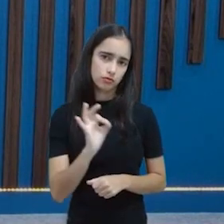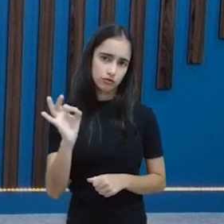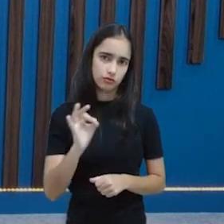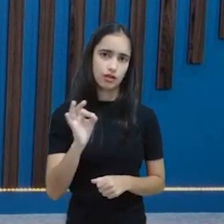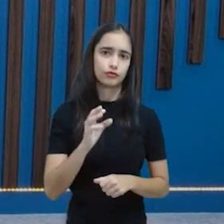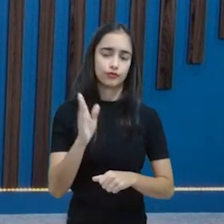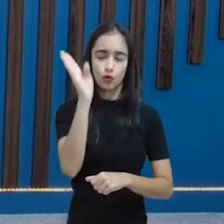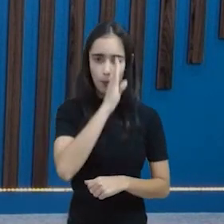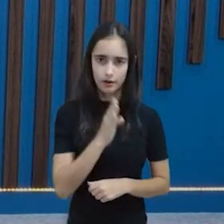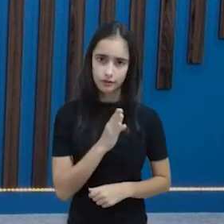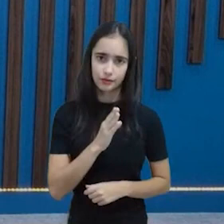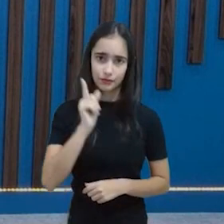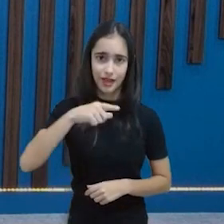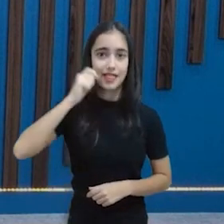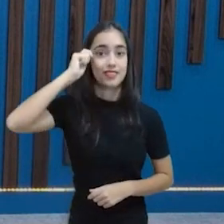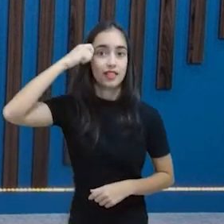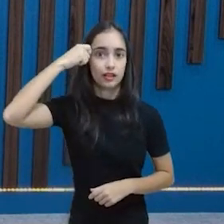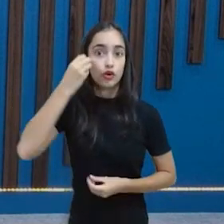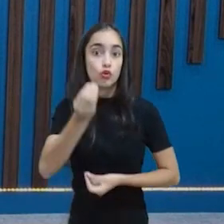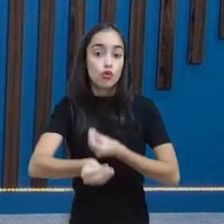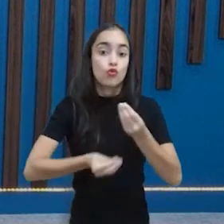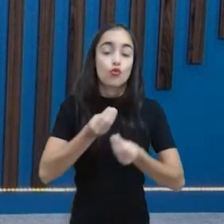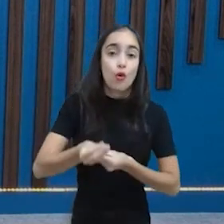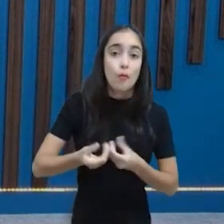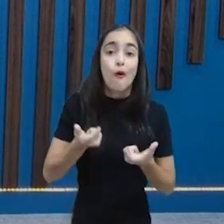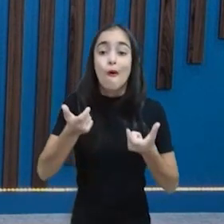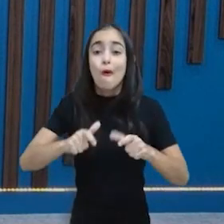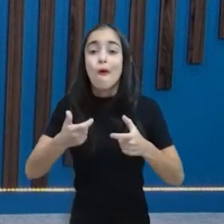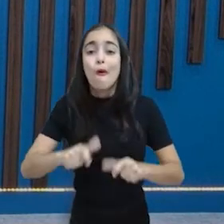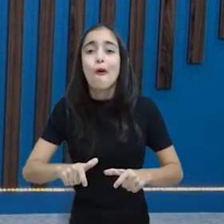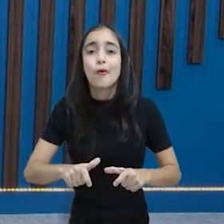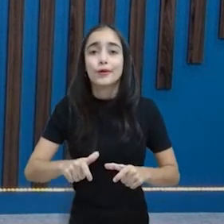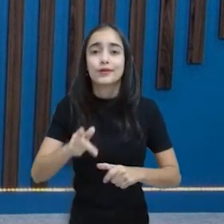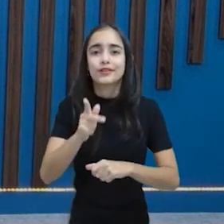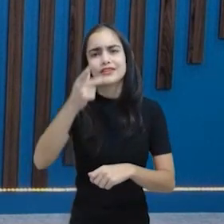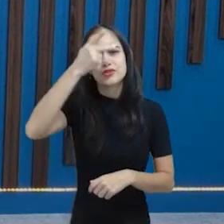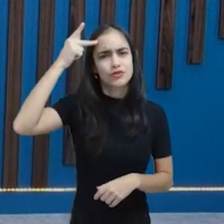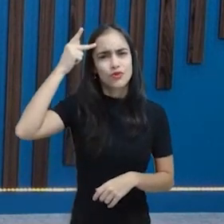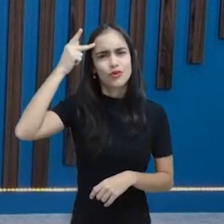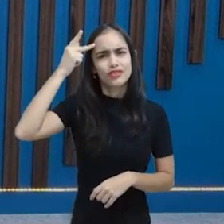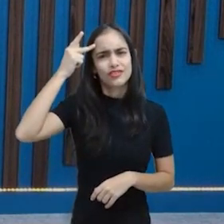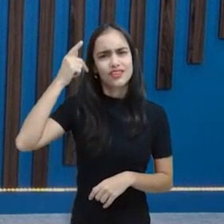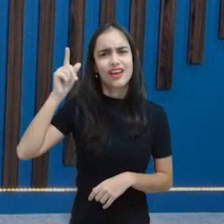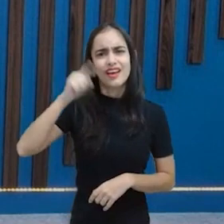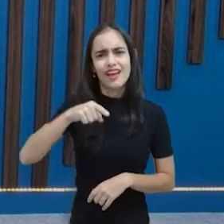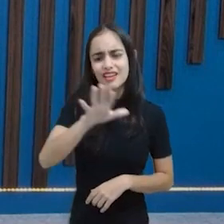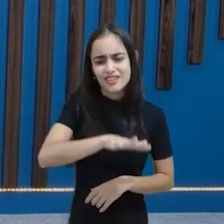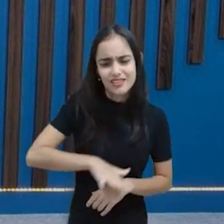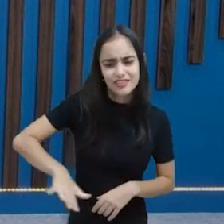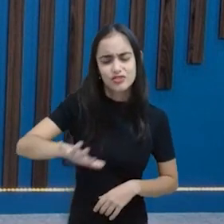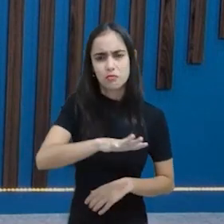brasileira, se diz negra, onde estão essas pessoas, né? Elas estão em